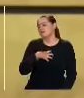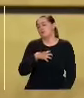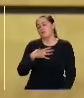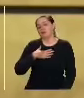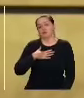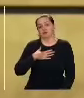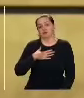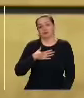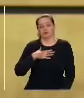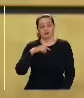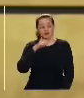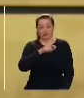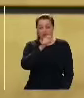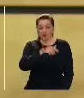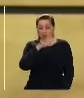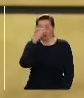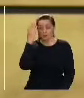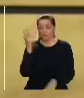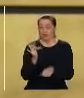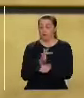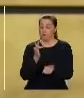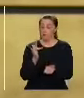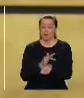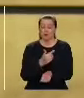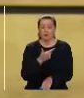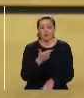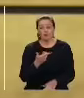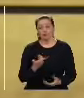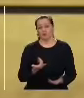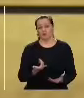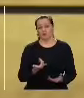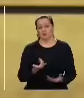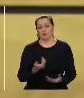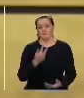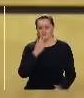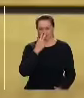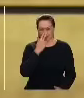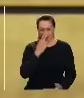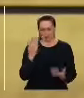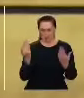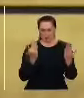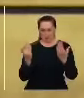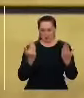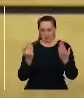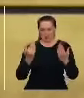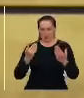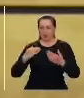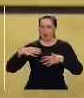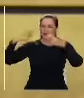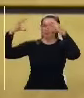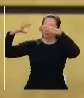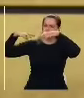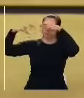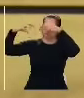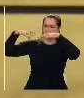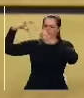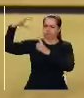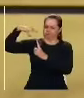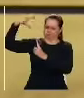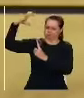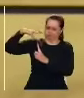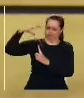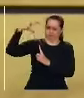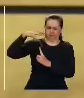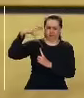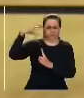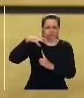E fica insuportável de viver assim. É como se tivesse uma tempestade em cima de você 24 horas. Você